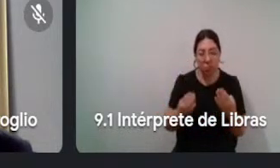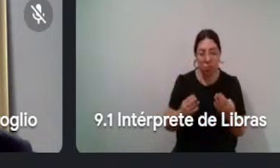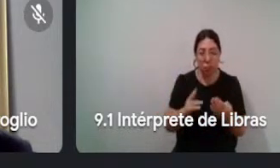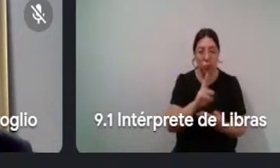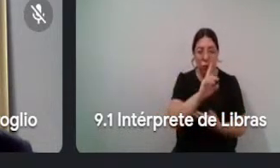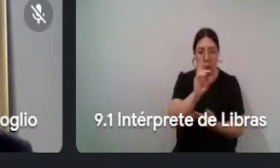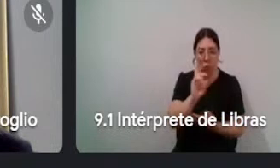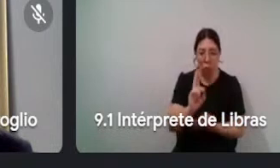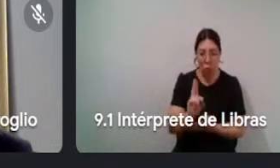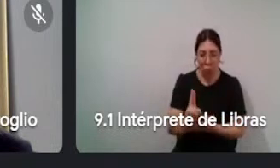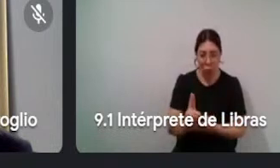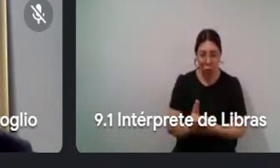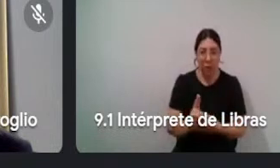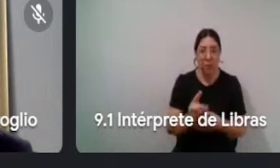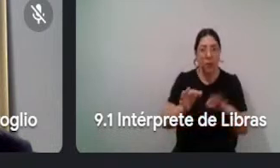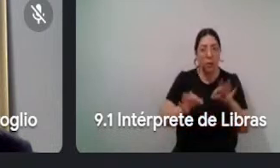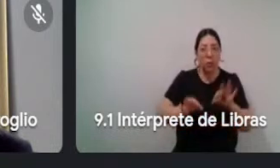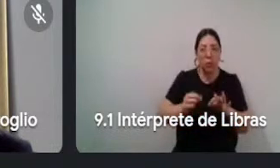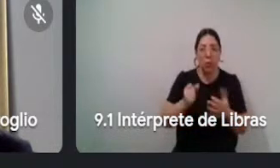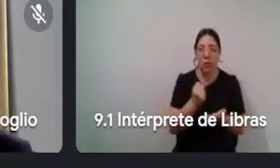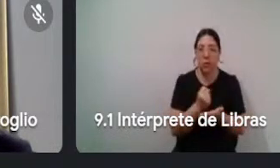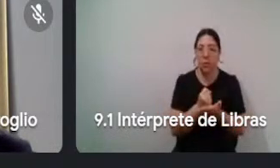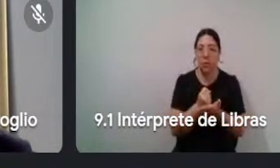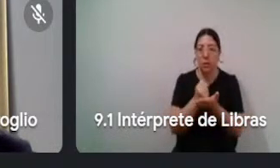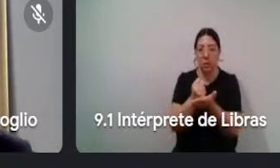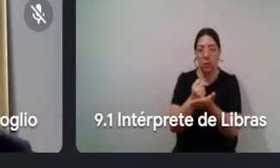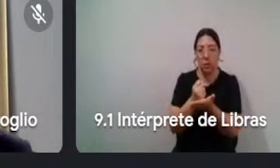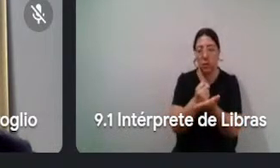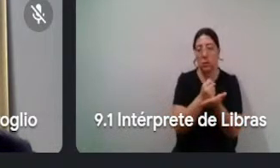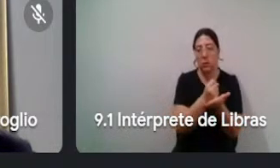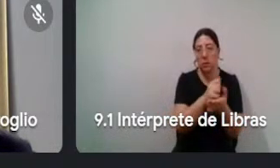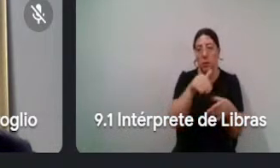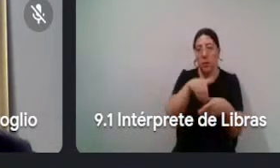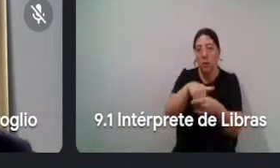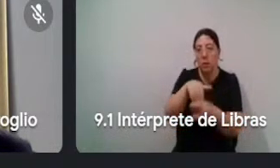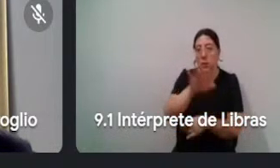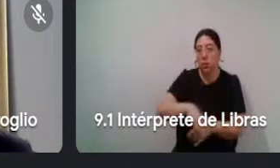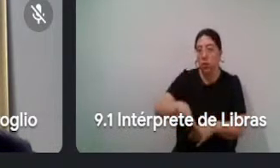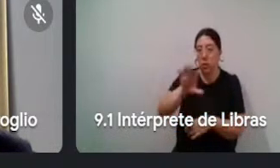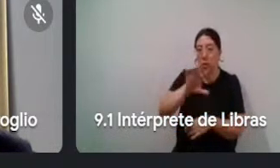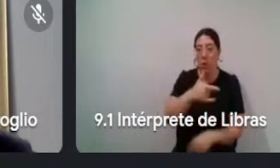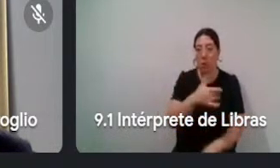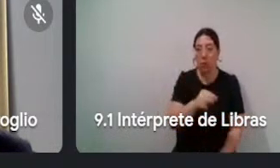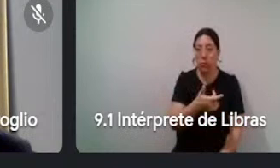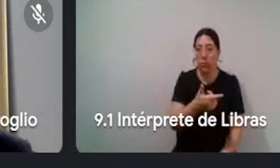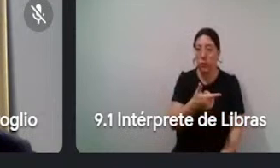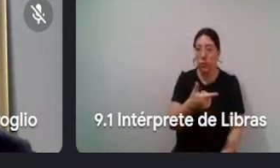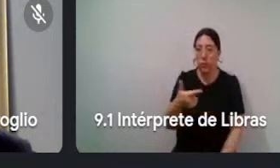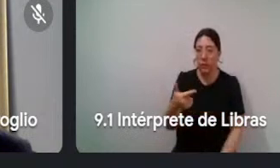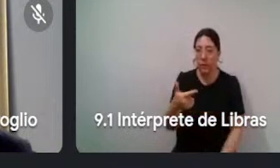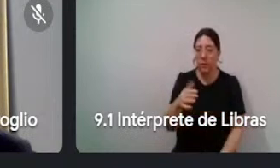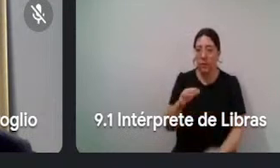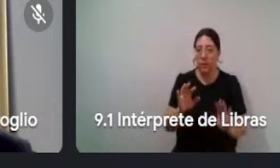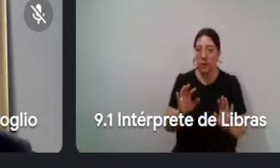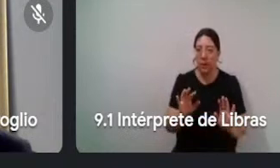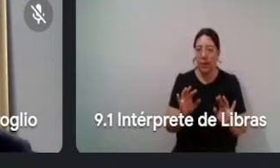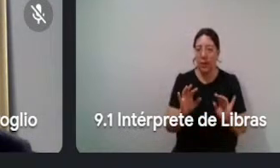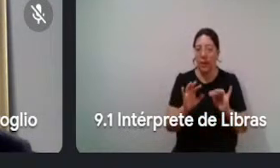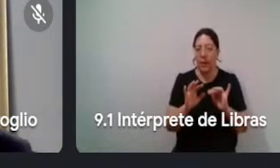função de juiz auxiliar relativamente às eleições gerais de 2022. É o juiz da propaganda eleitoral,